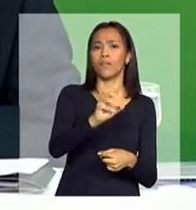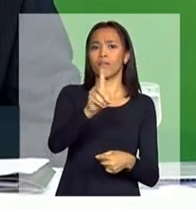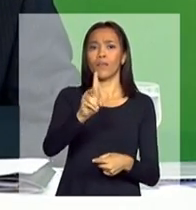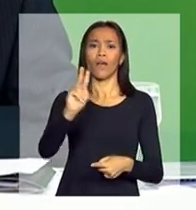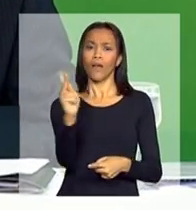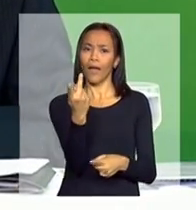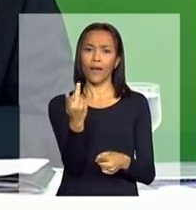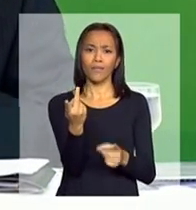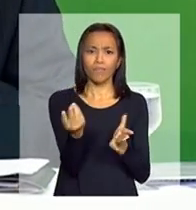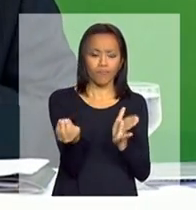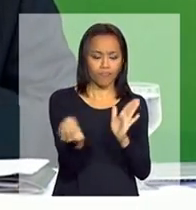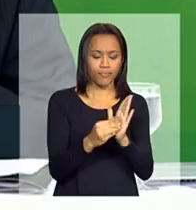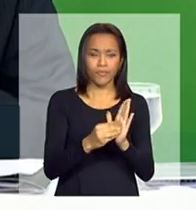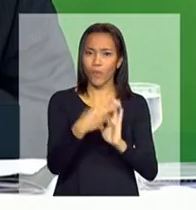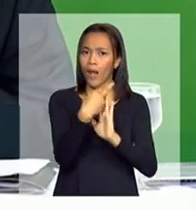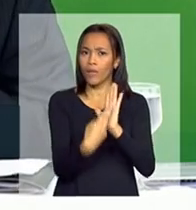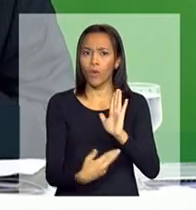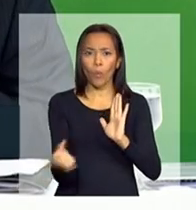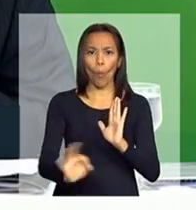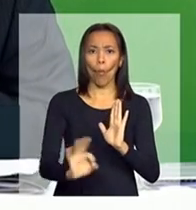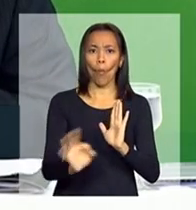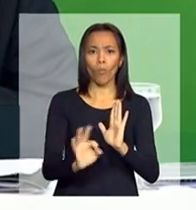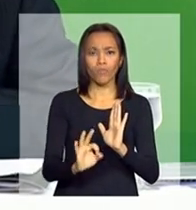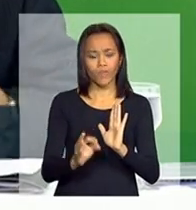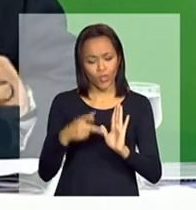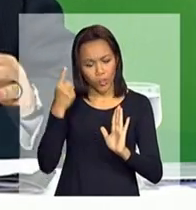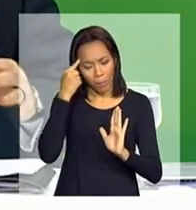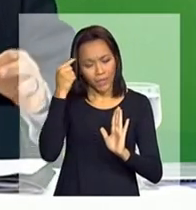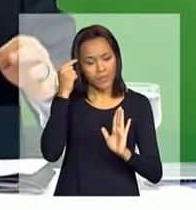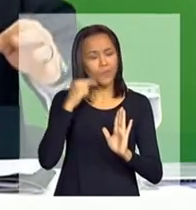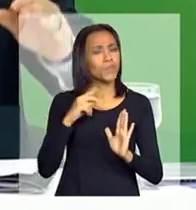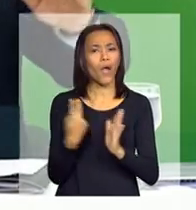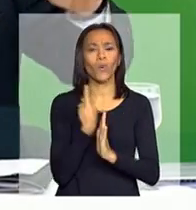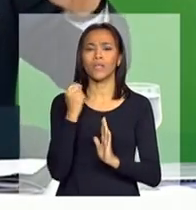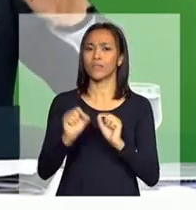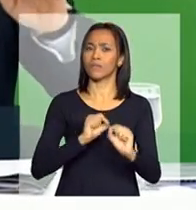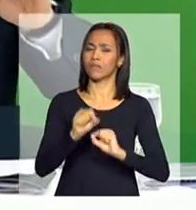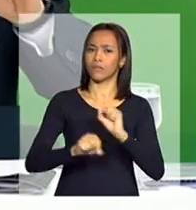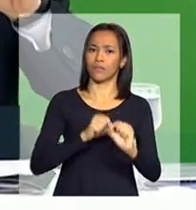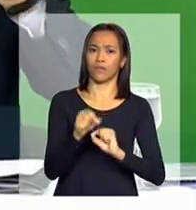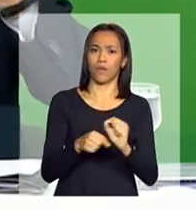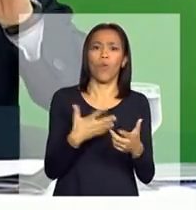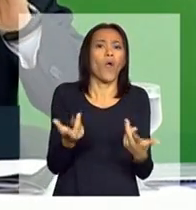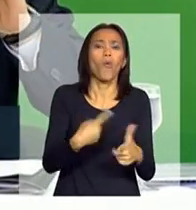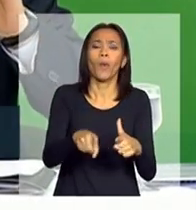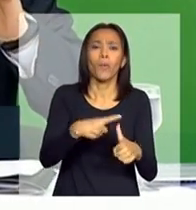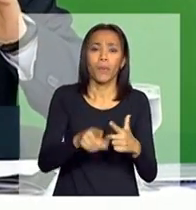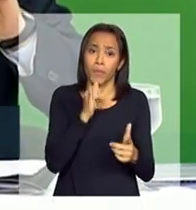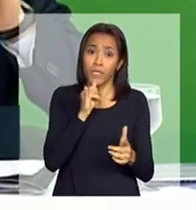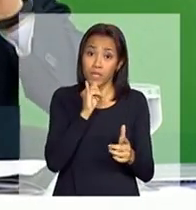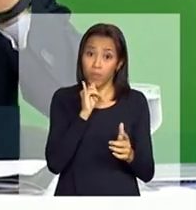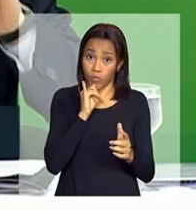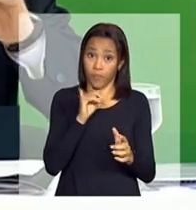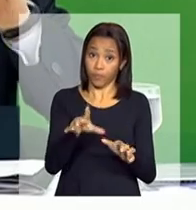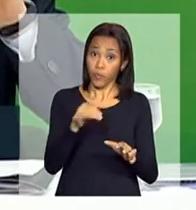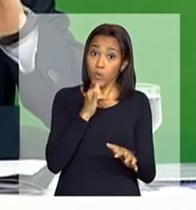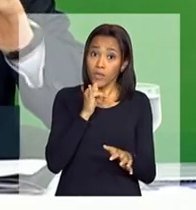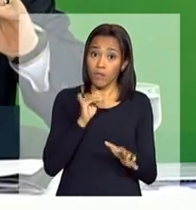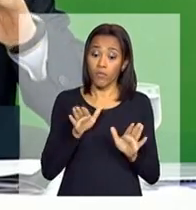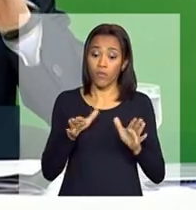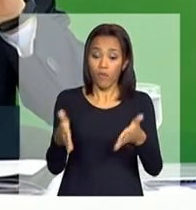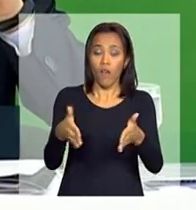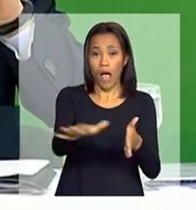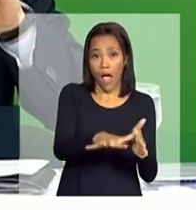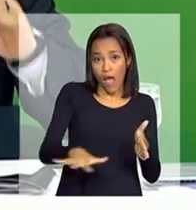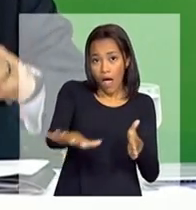que nós fizemos então nós estamos tentando nos debruçar para entender Qual é o o problema vou pegar na área de educação aonde nós